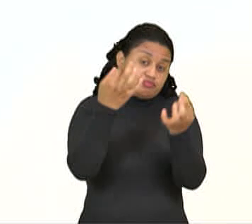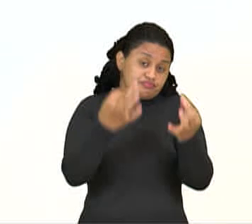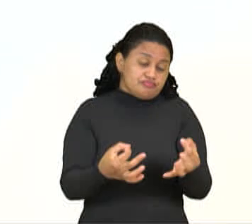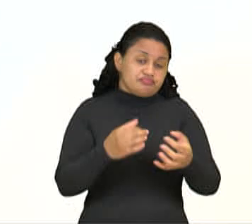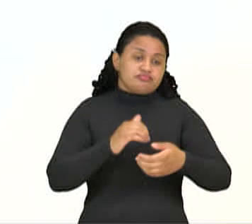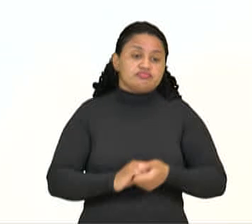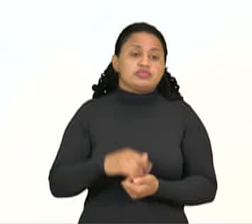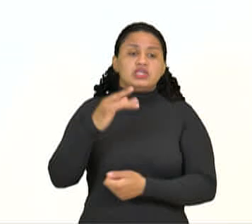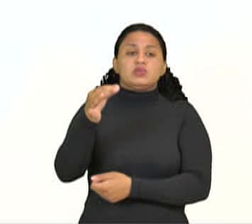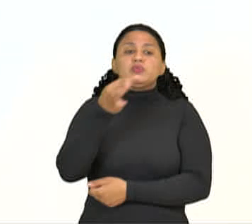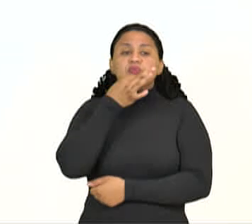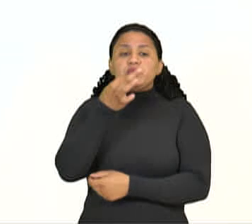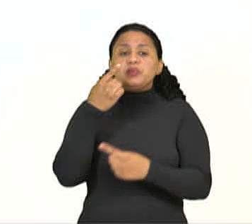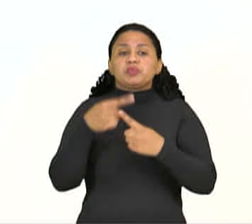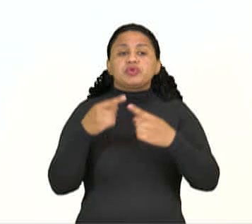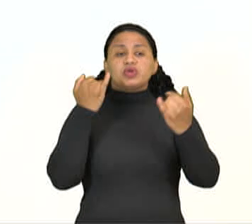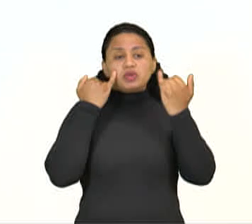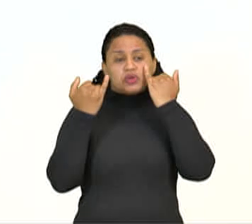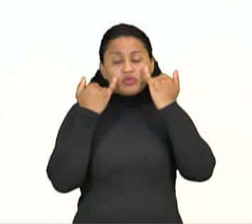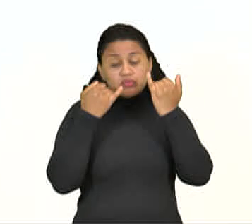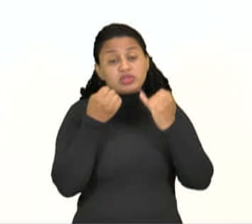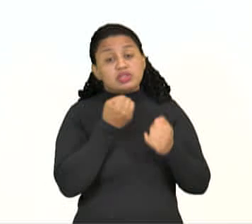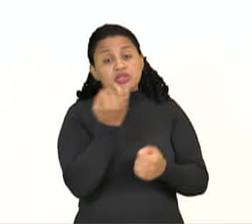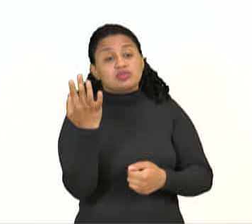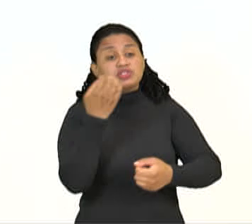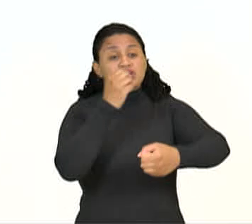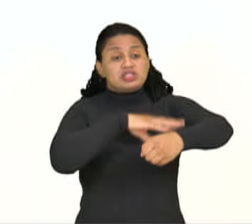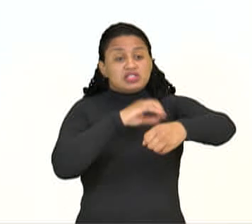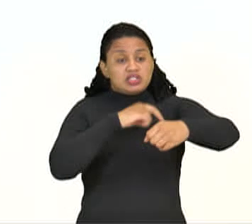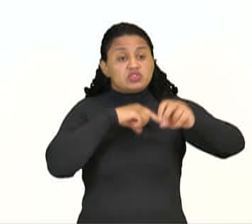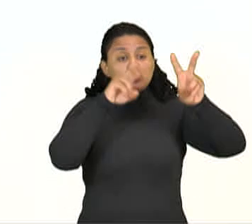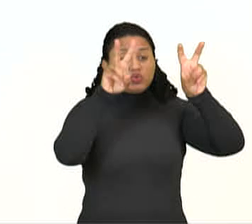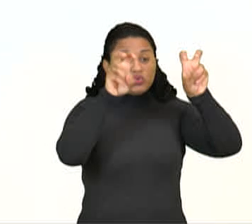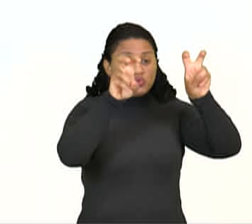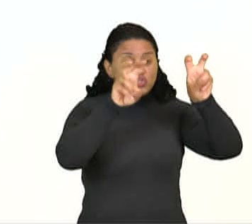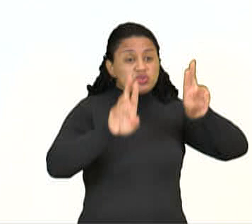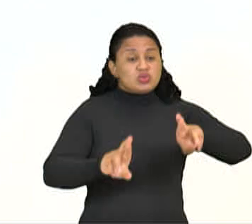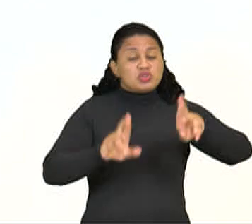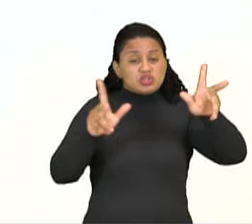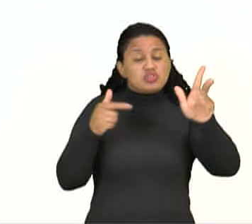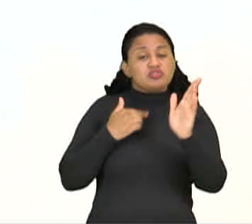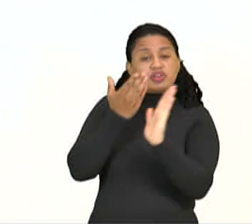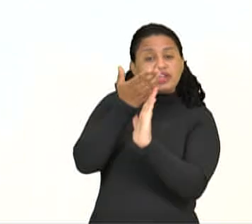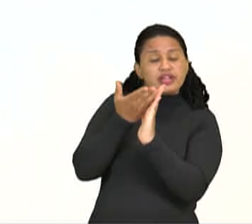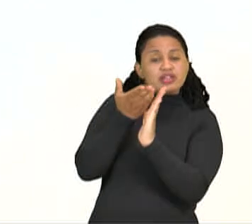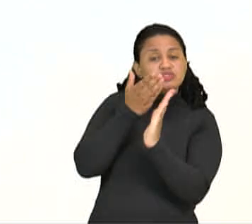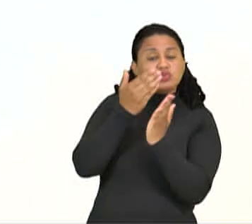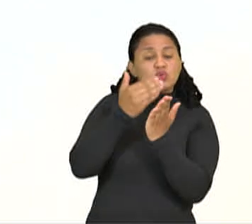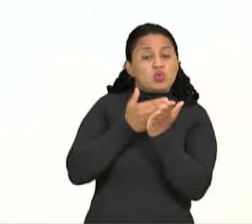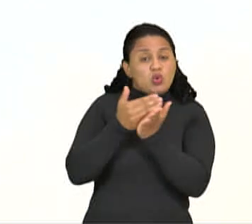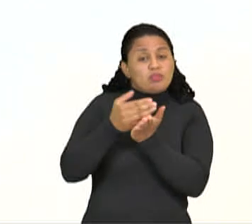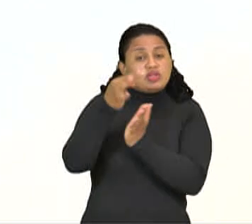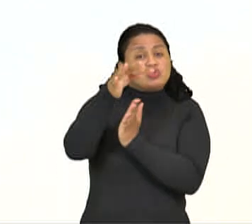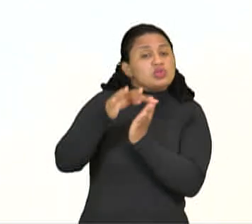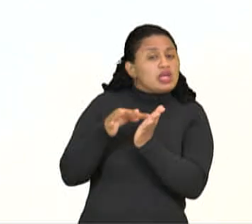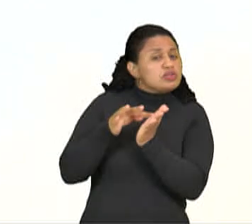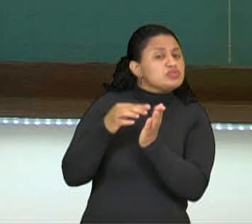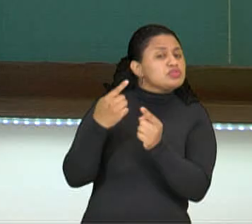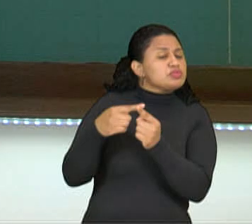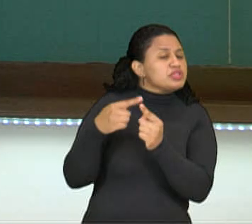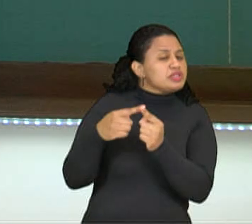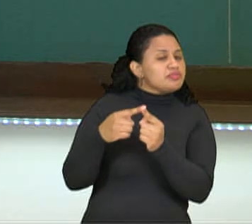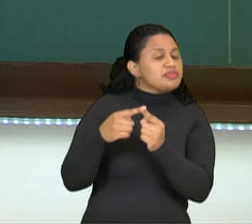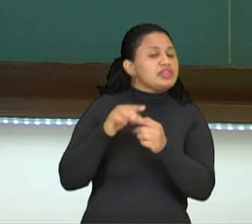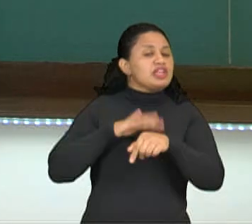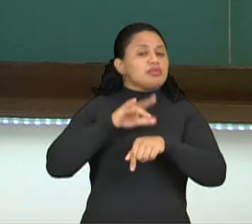sua opinião, por que a informação sobre a quantidade de lixo no título está diferente da apresentada no primeiro parágrafo? Um